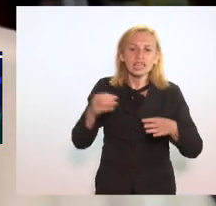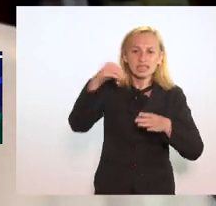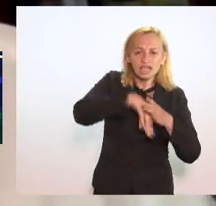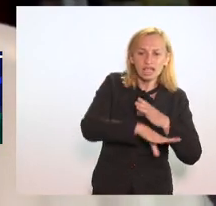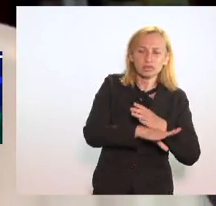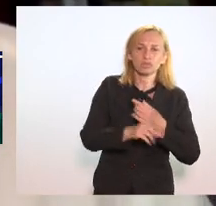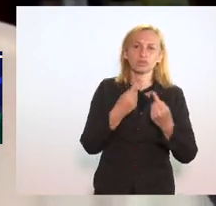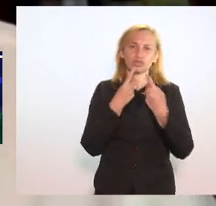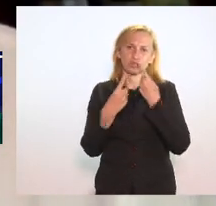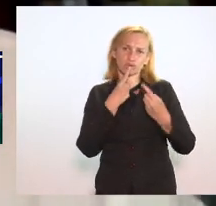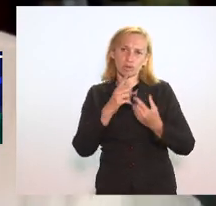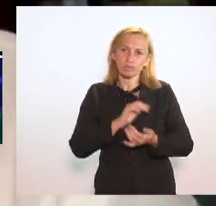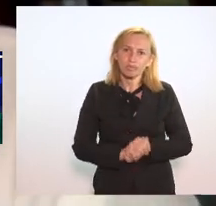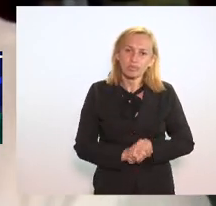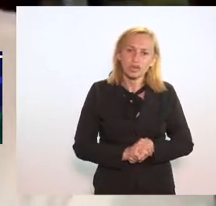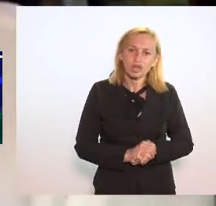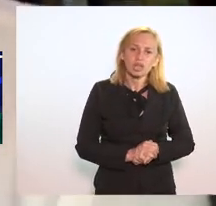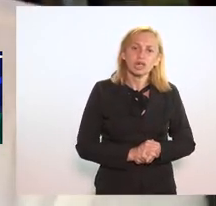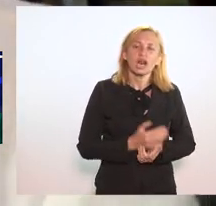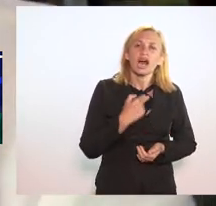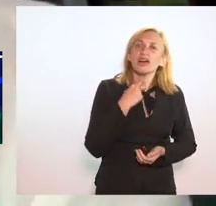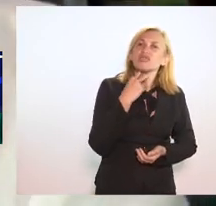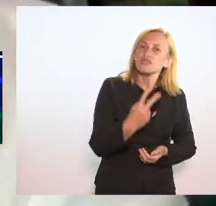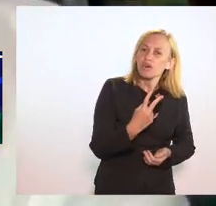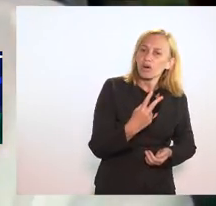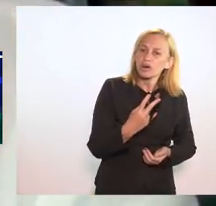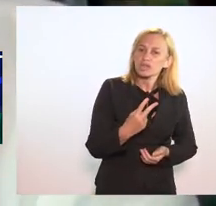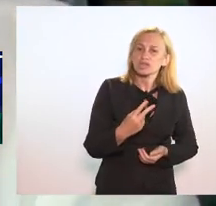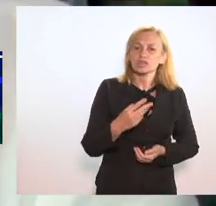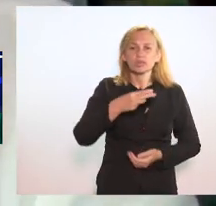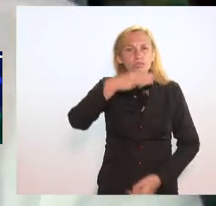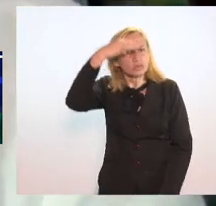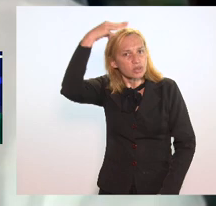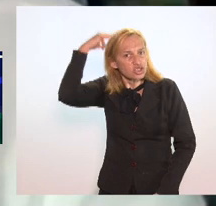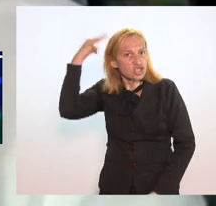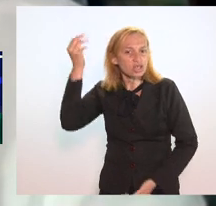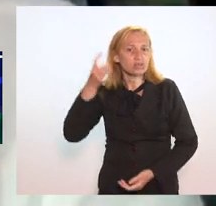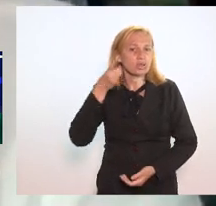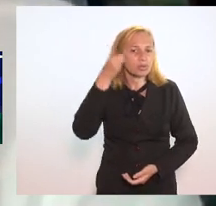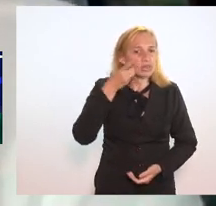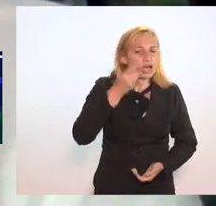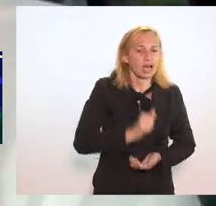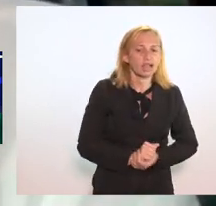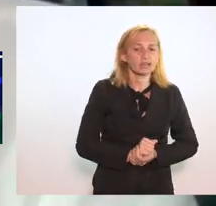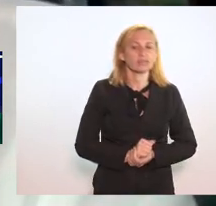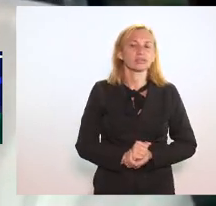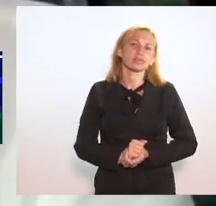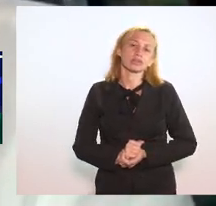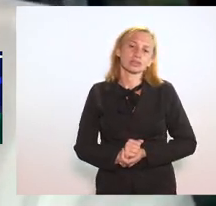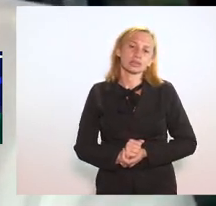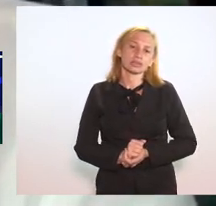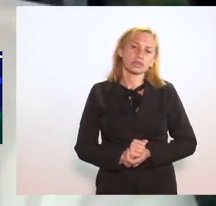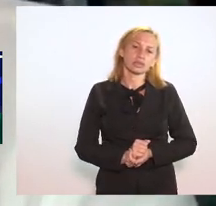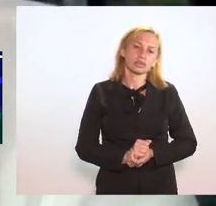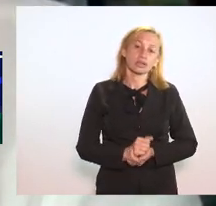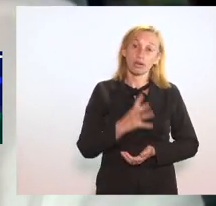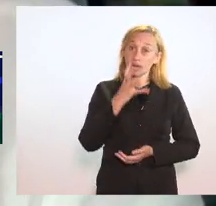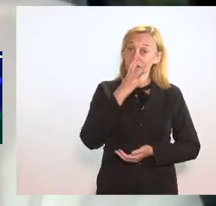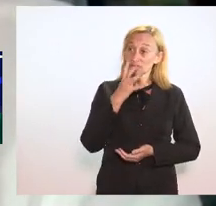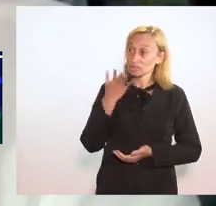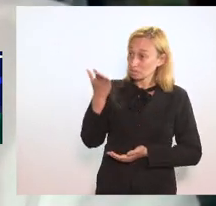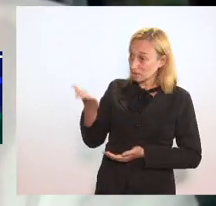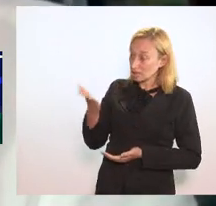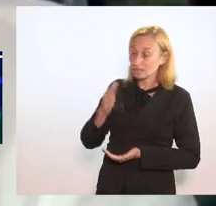dentro do nosso debate eu acho que a voz mas parceiro o nome Deputado tanto dinheiro